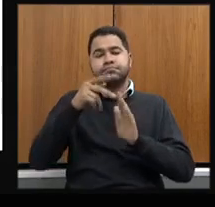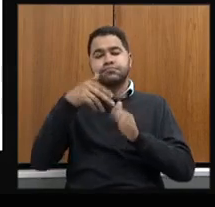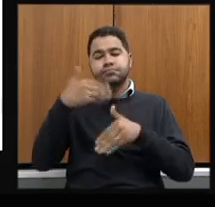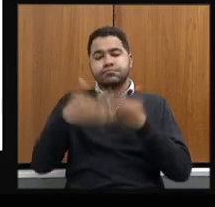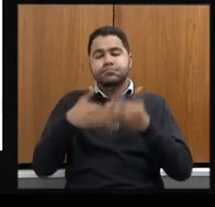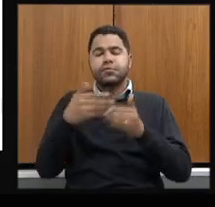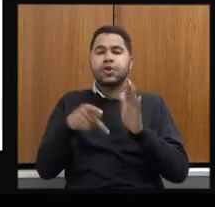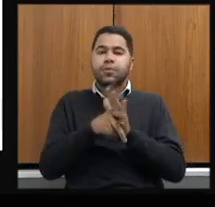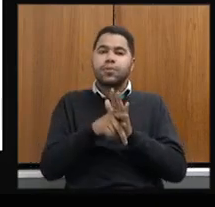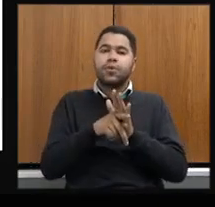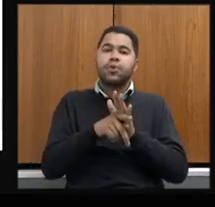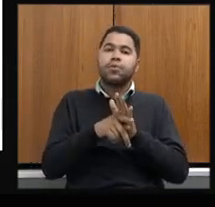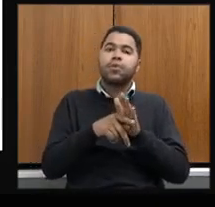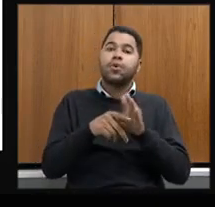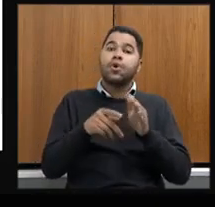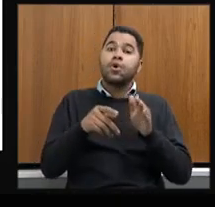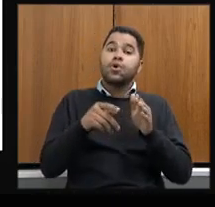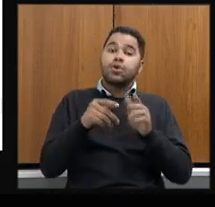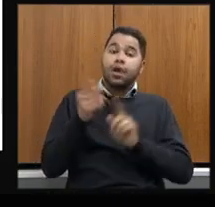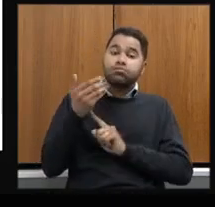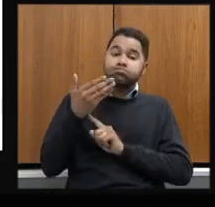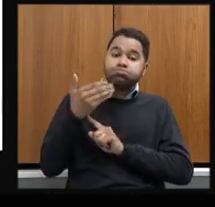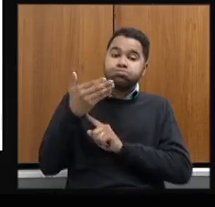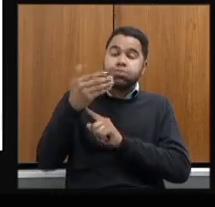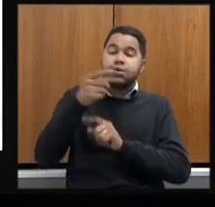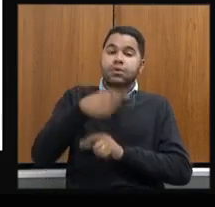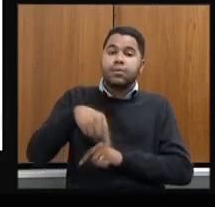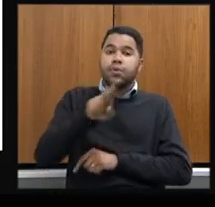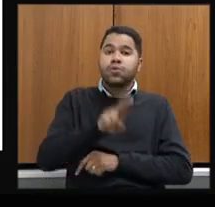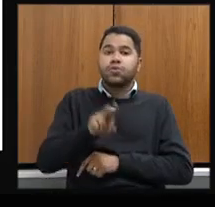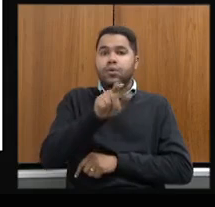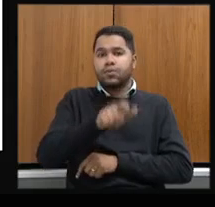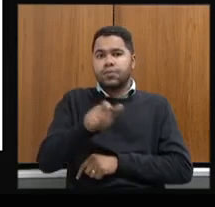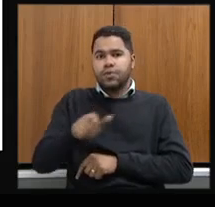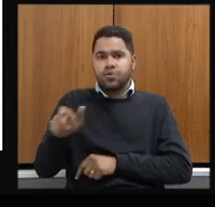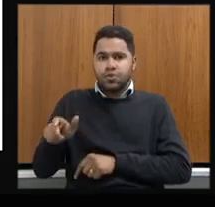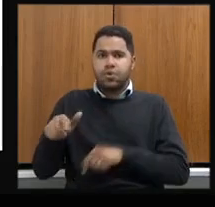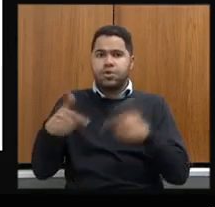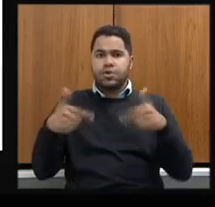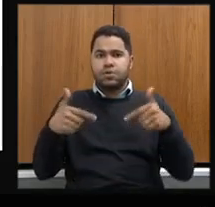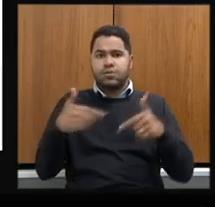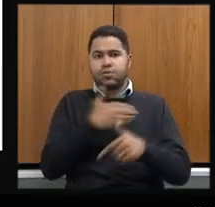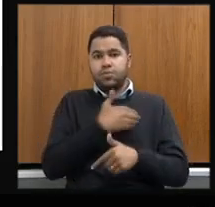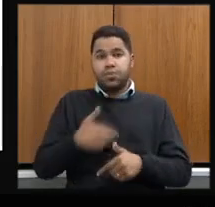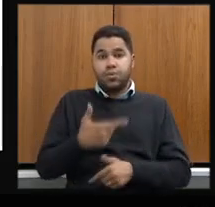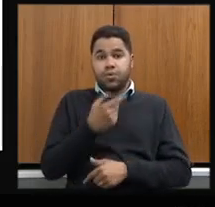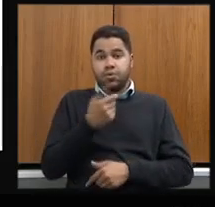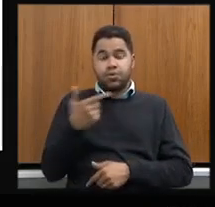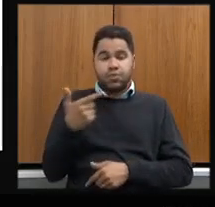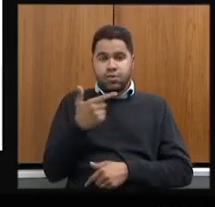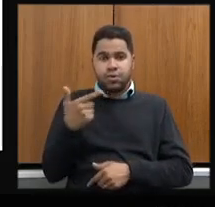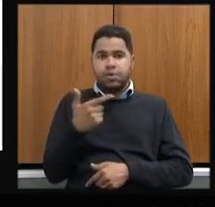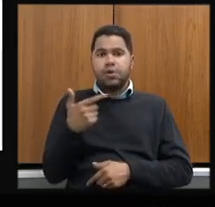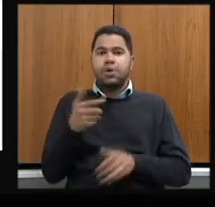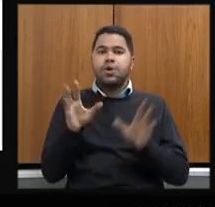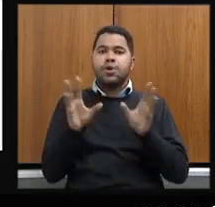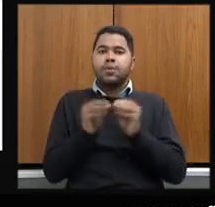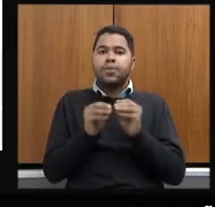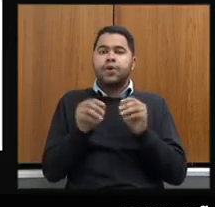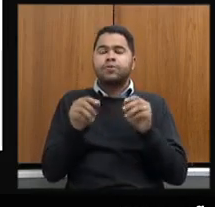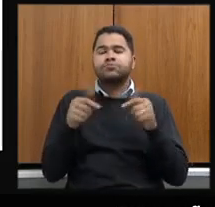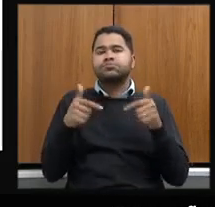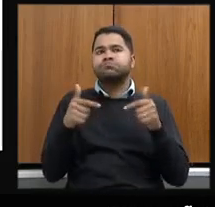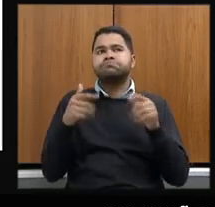transformação digital e na melhoria da experiência do usuário dos serviços públicos em 2022 e simplificamos 16